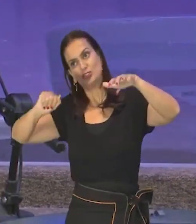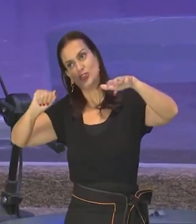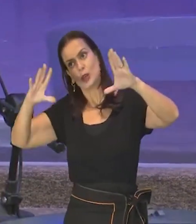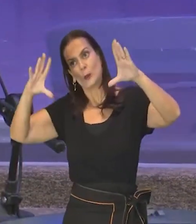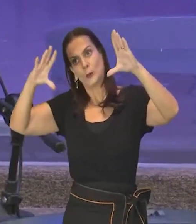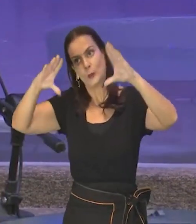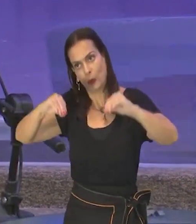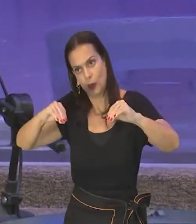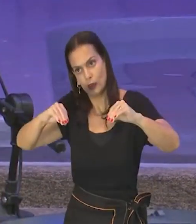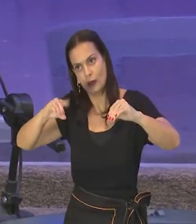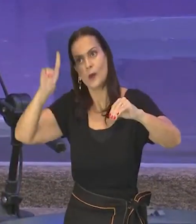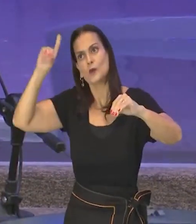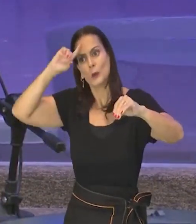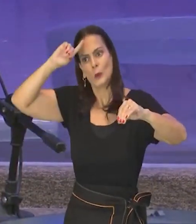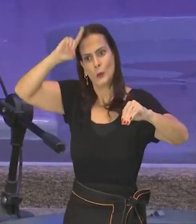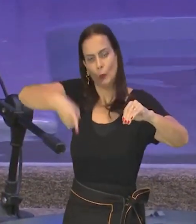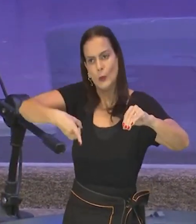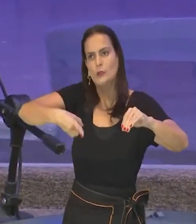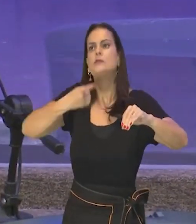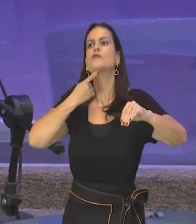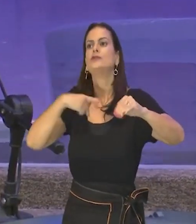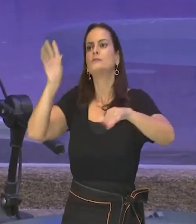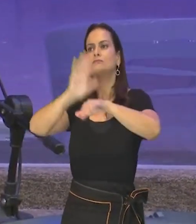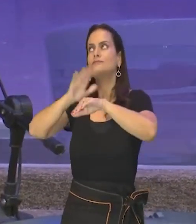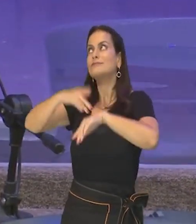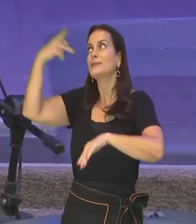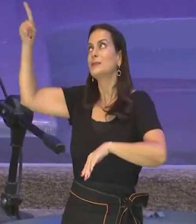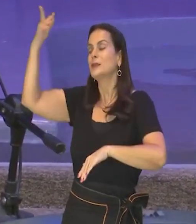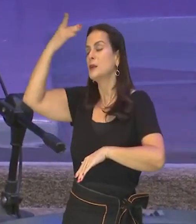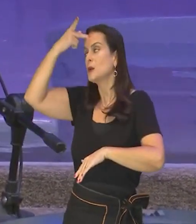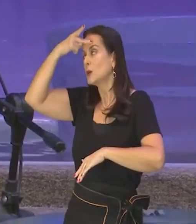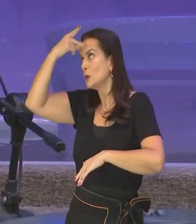e foi o mover do Senhor, do seu juízo.